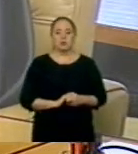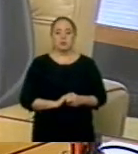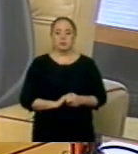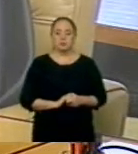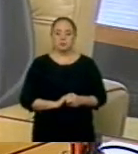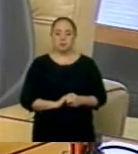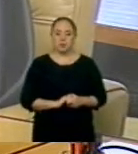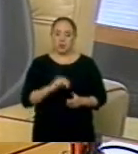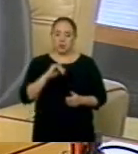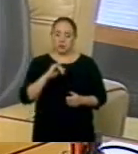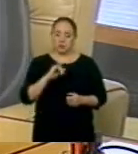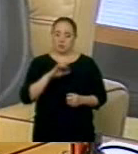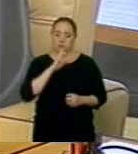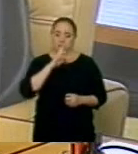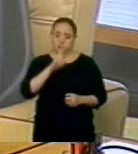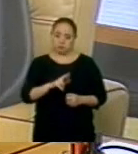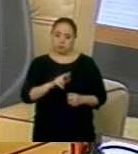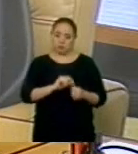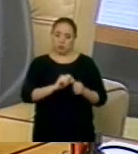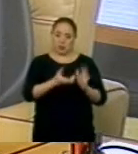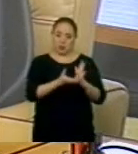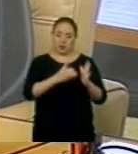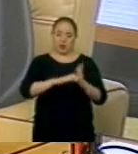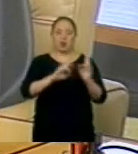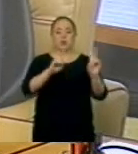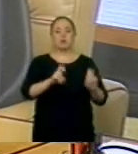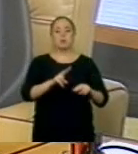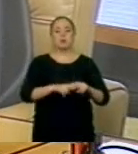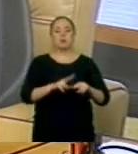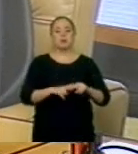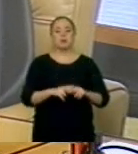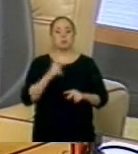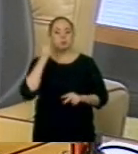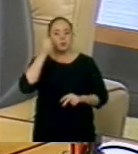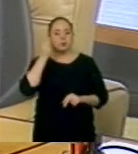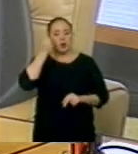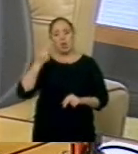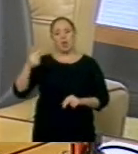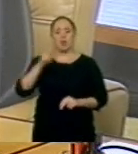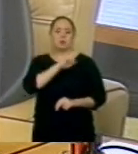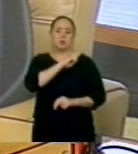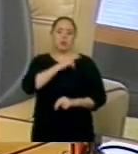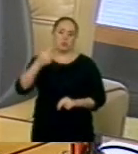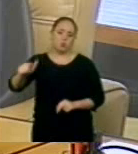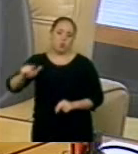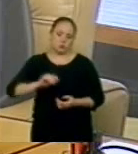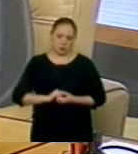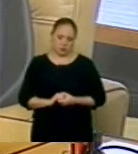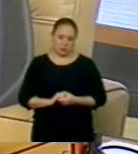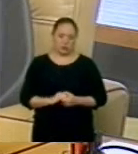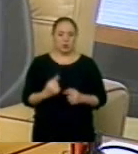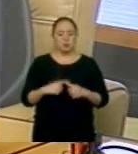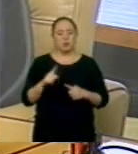realizado pela Casa Legislativa a respeito da prisão parlamentar é de outra ordem. Trata-se de um